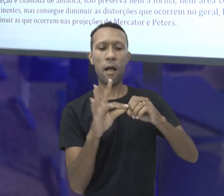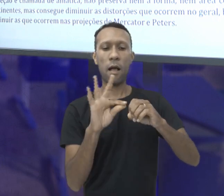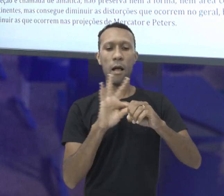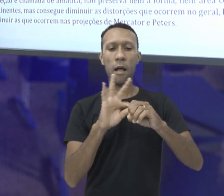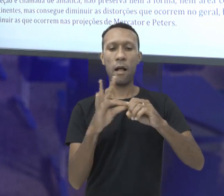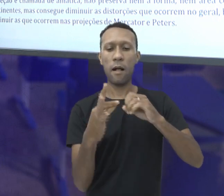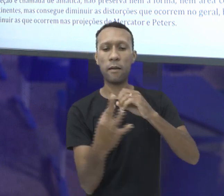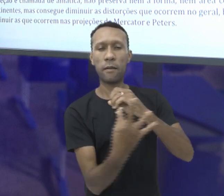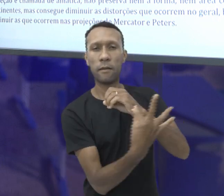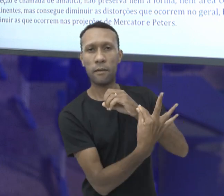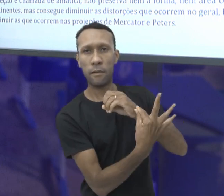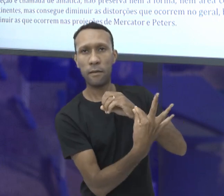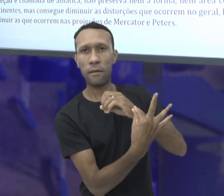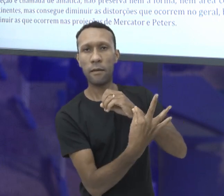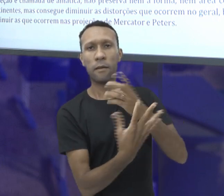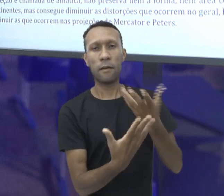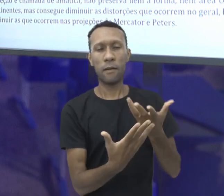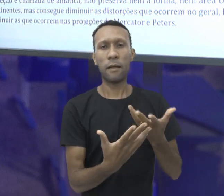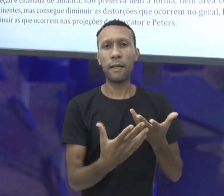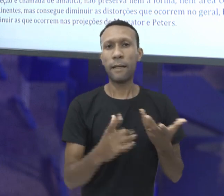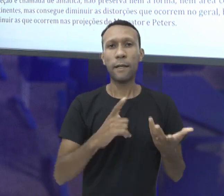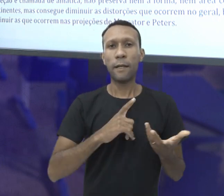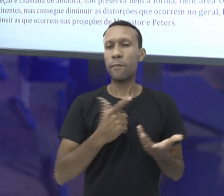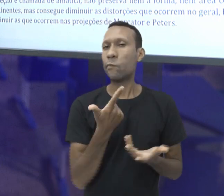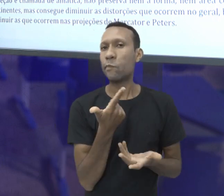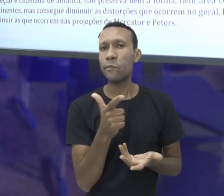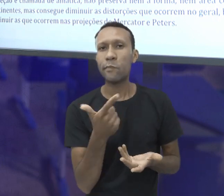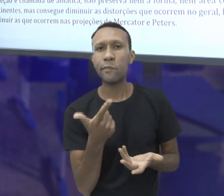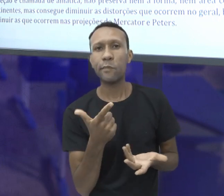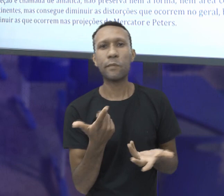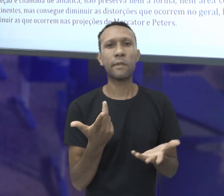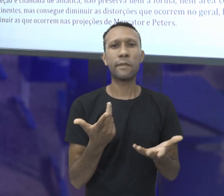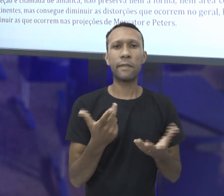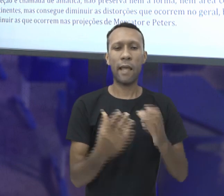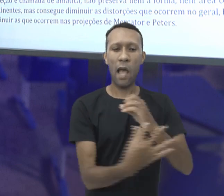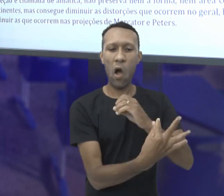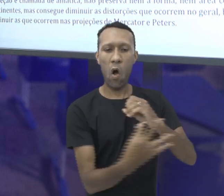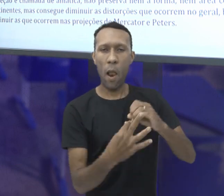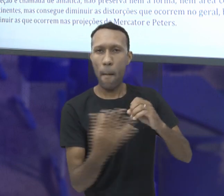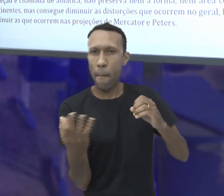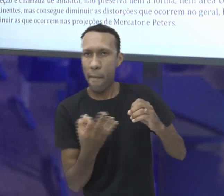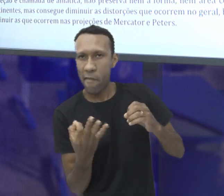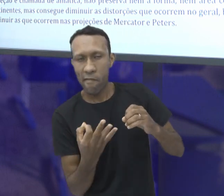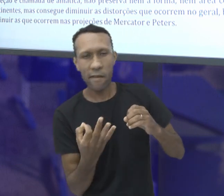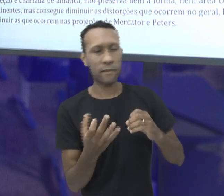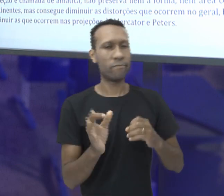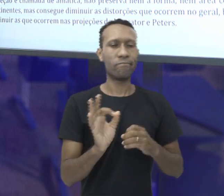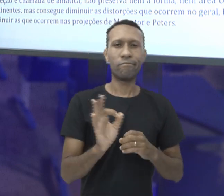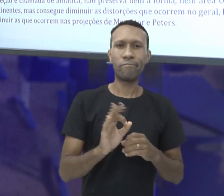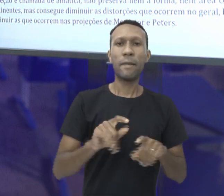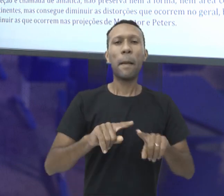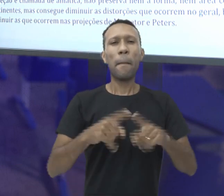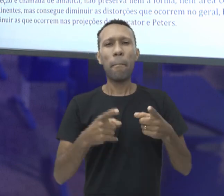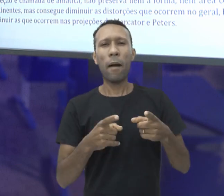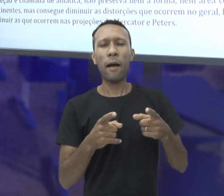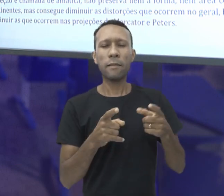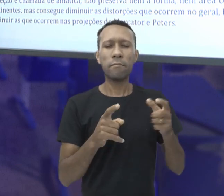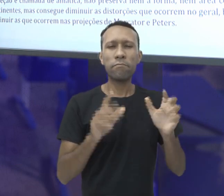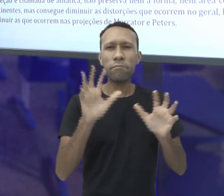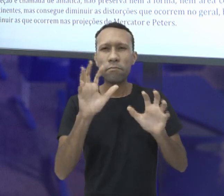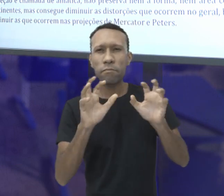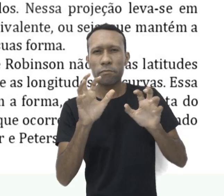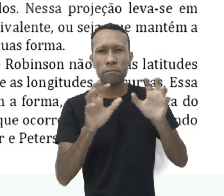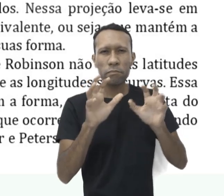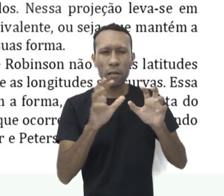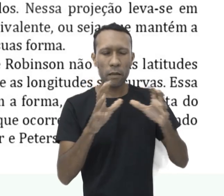de afilática. Não preserva nenhuma forma, nem na área correta dos continentes, mas consegue diminuir as